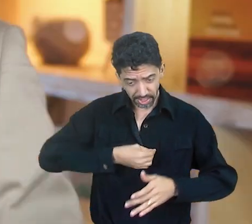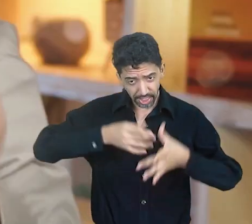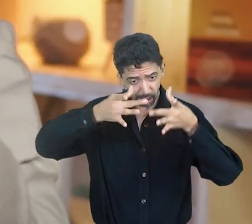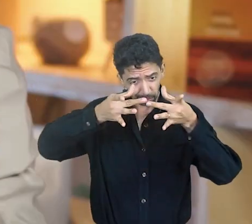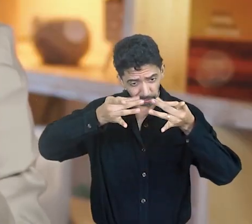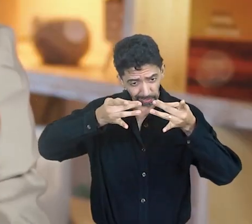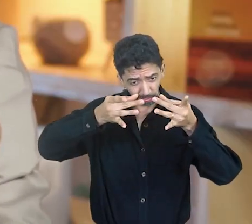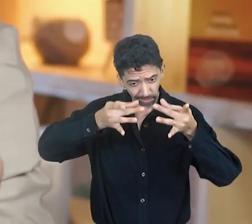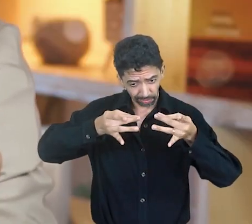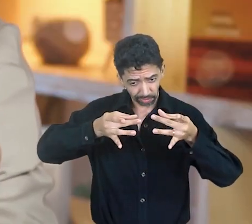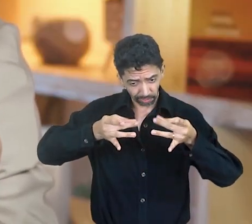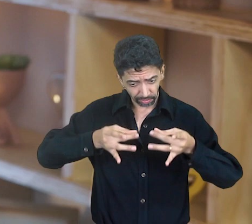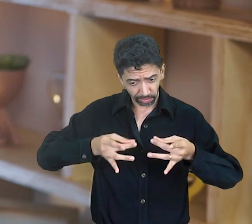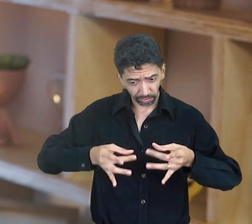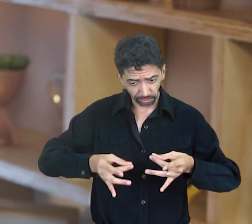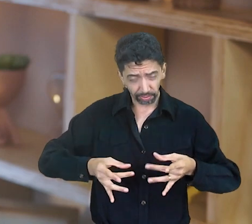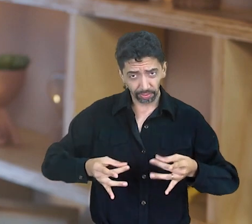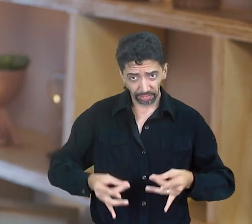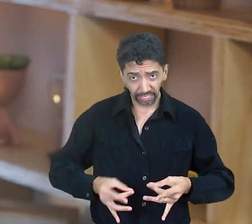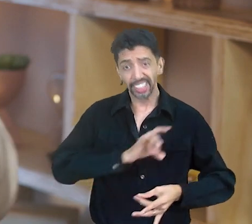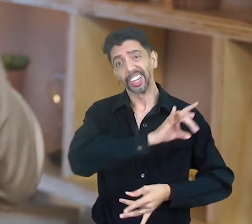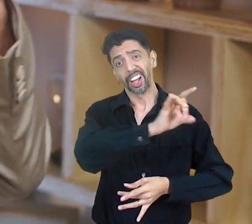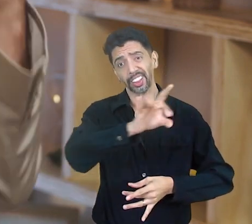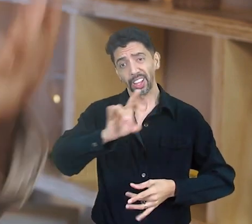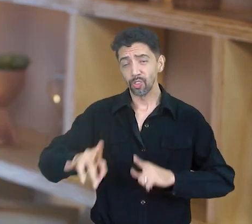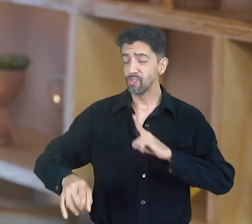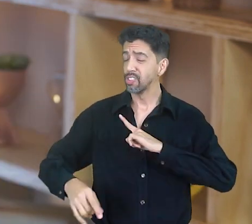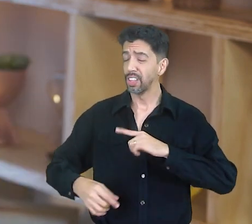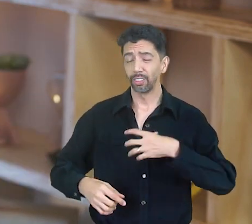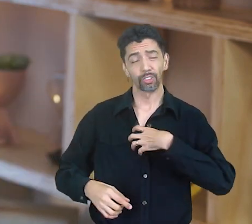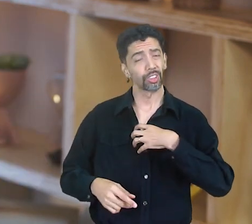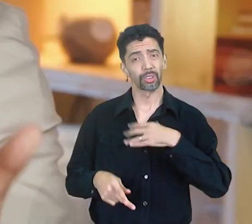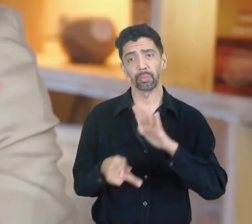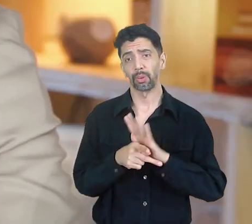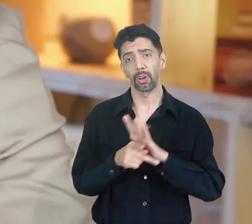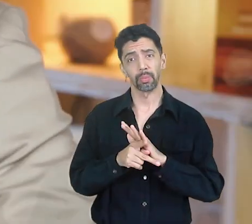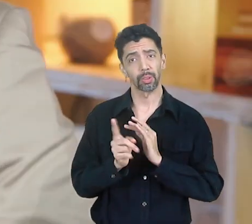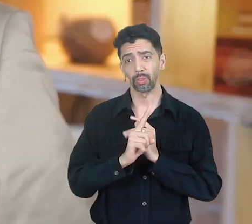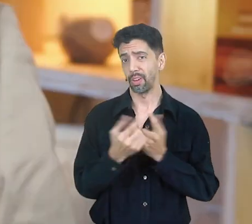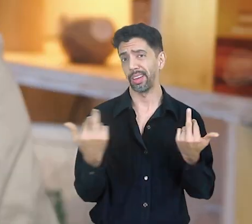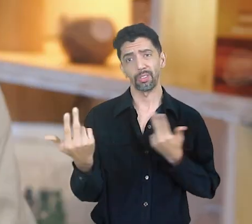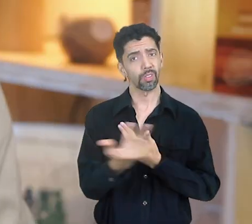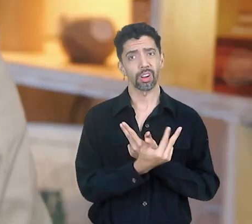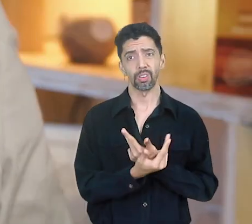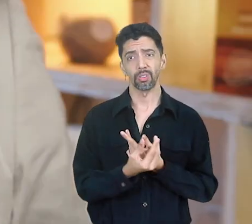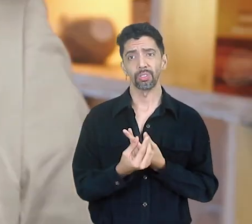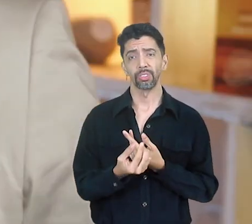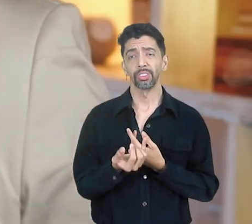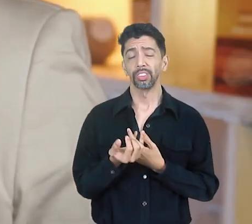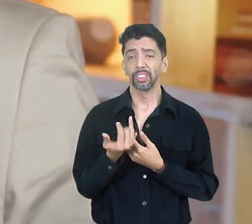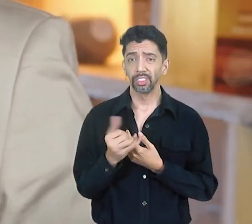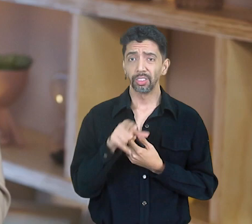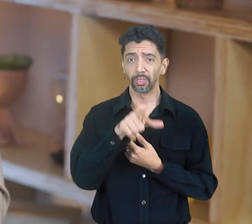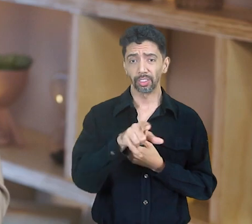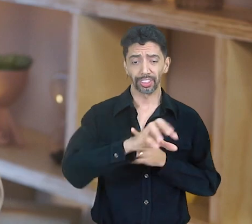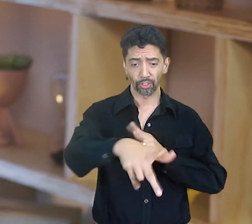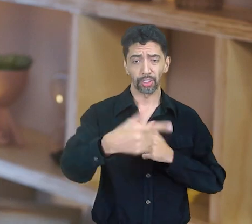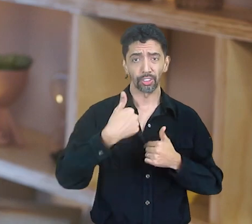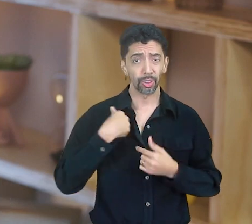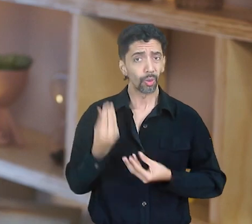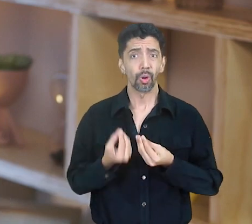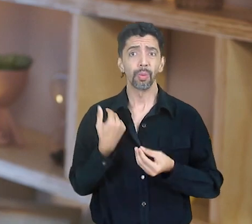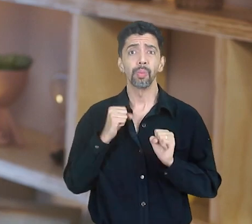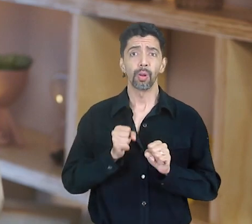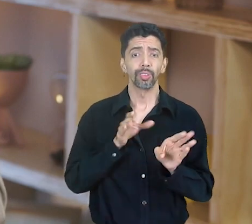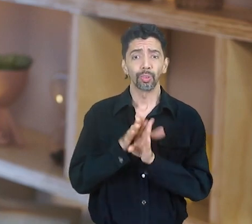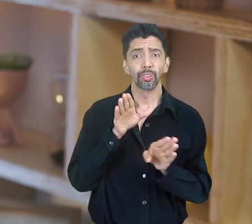DNA. Qual o seu DNA? Se você tem o seu, tem o meu, cada um tem o seu, como é que eu posso falar para você, faça isso, aquilo ou aquele outro? Como é que eu faço